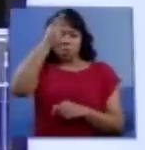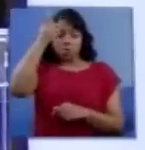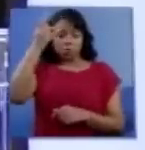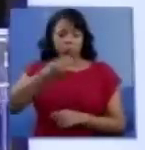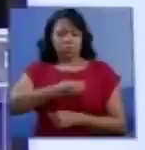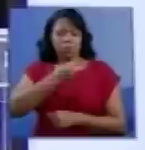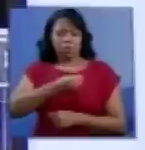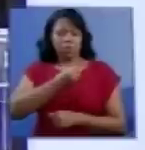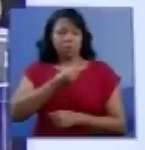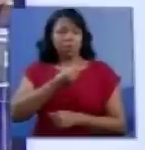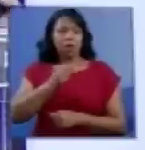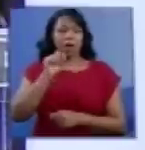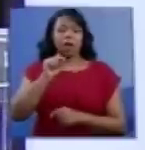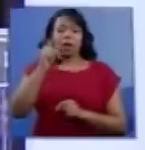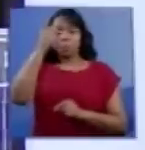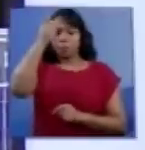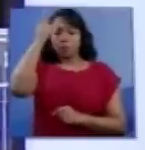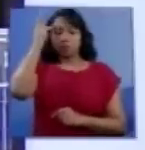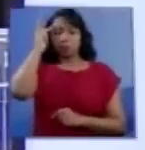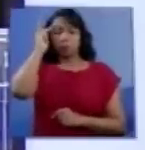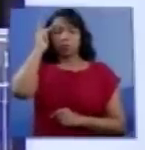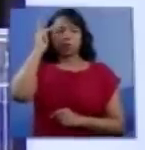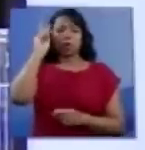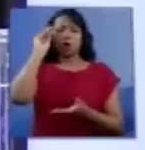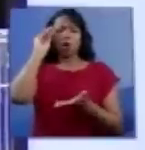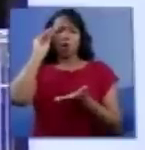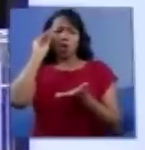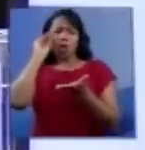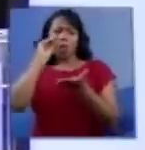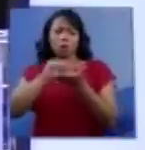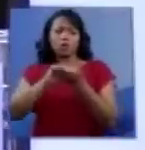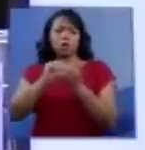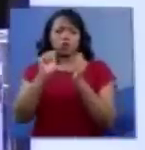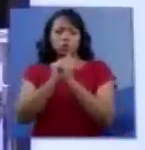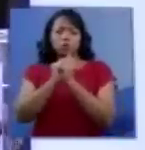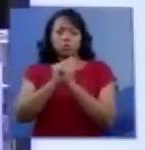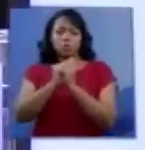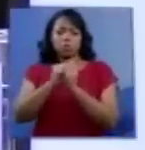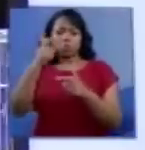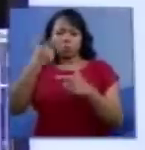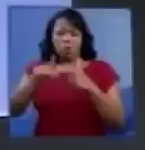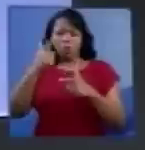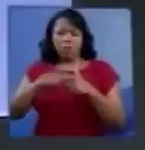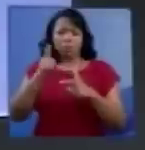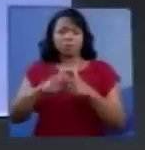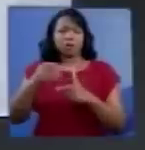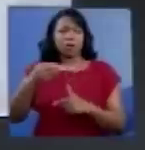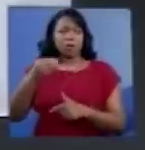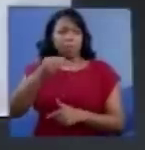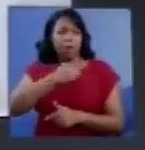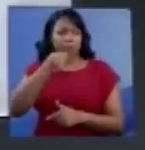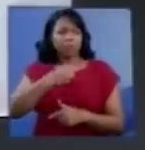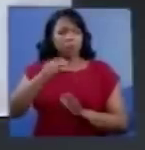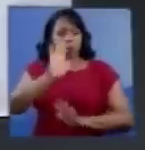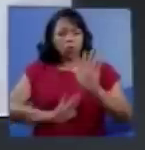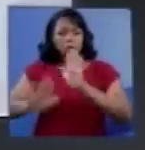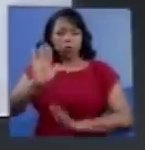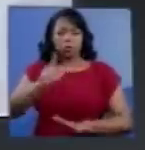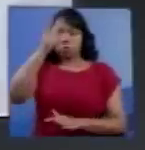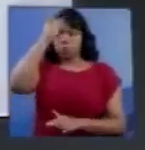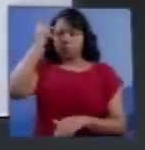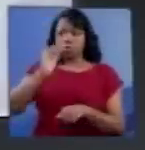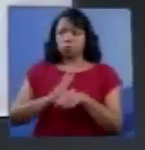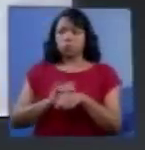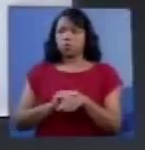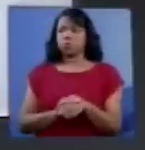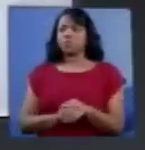aquele que coloca óo nas feridas azeite nas feridas para cuidar do paciente eu